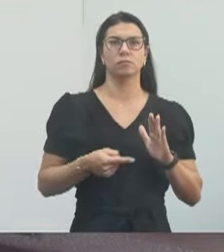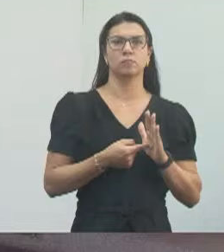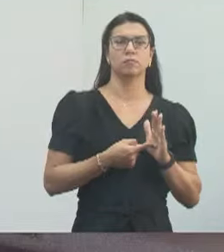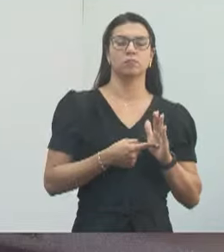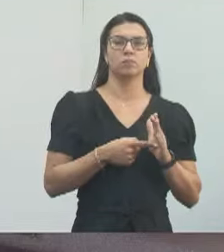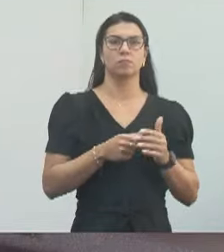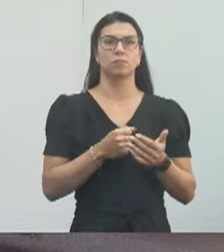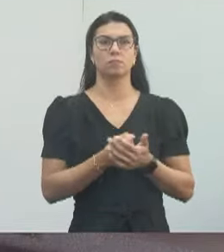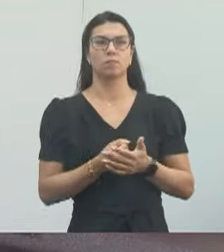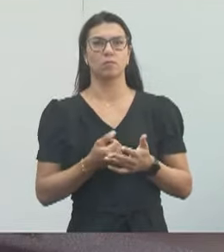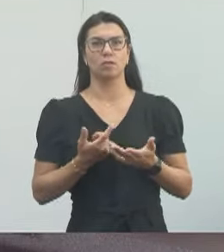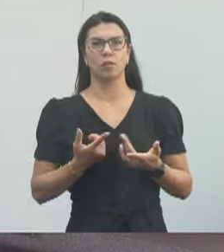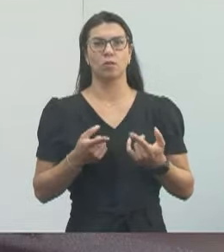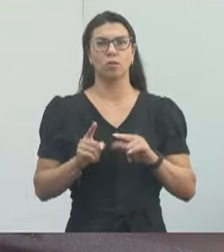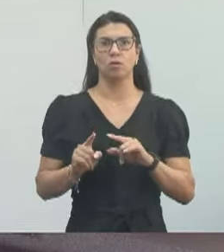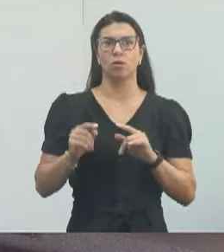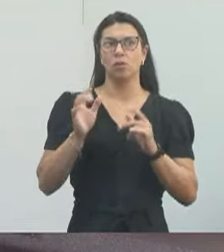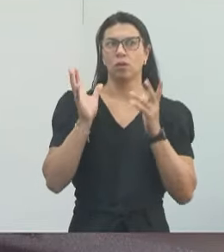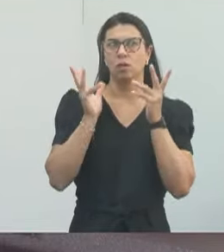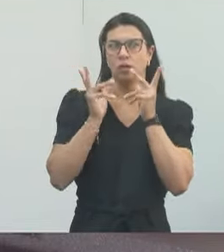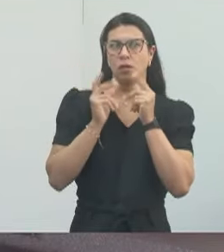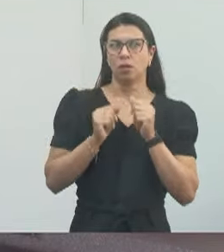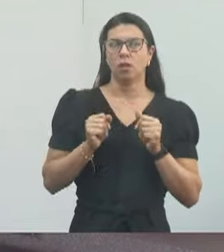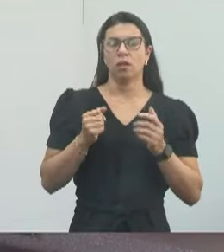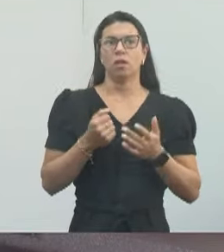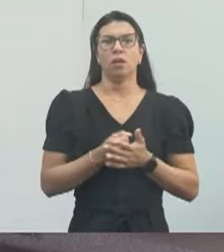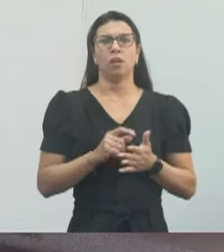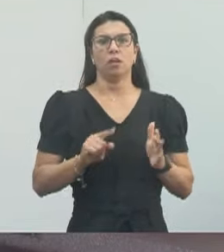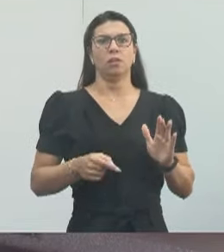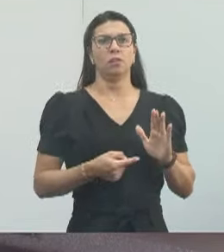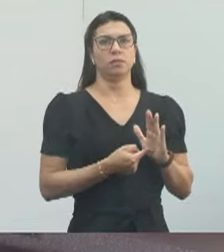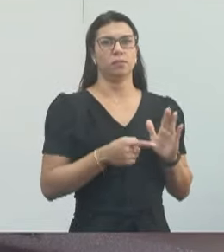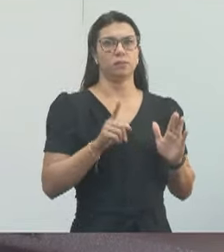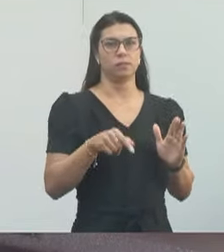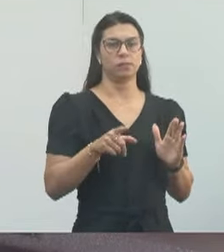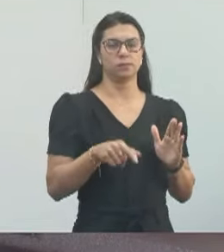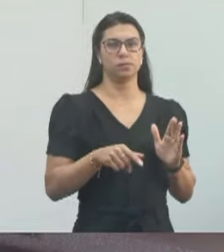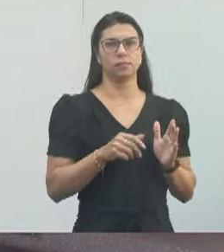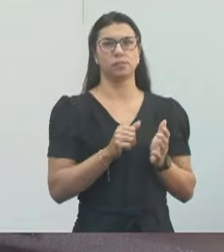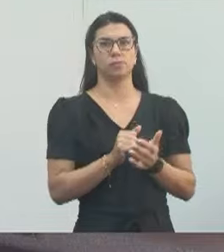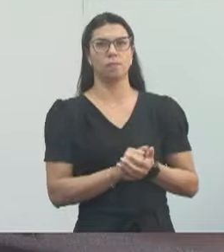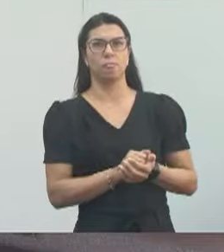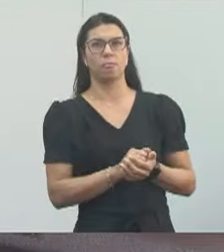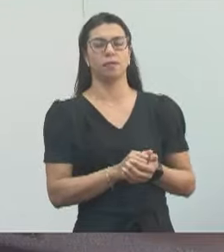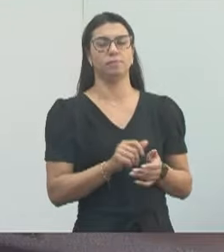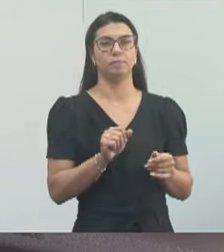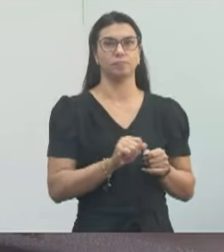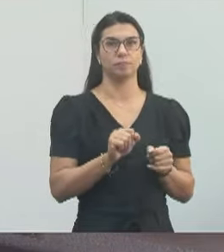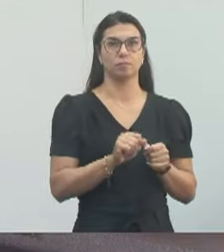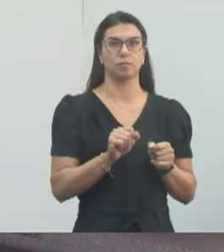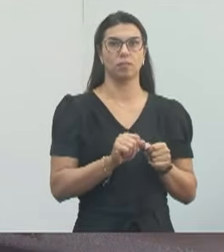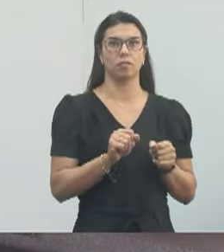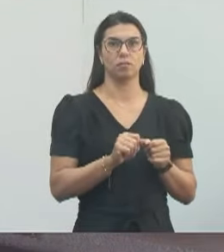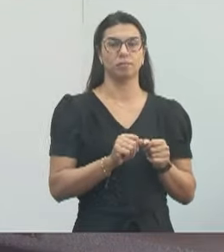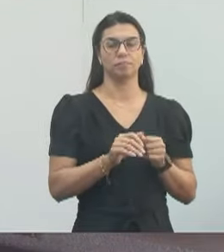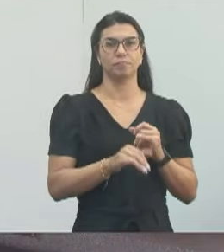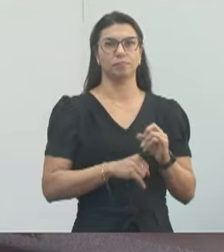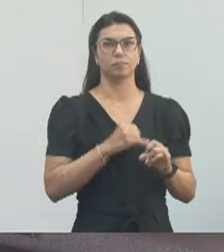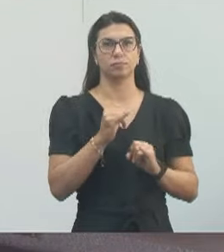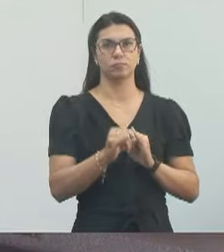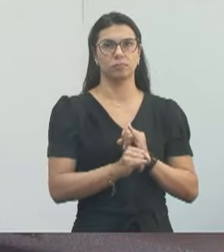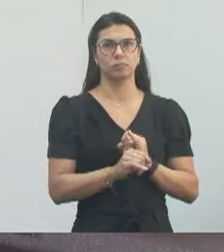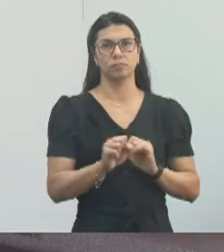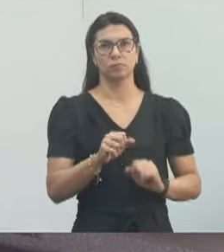cometido contra animais resposta a denúncia é feita através do atendebem presencial online ou pelo telefone